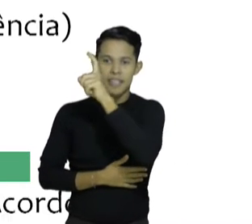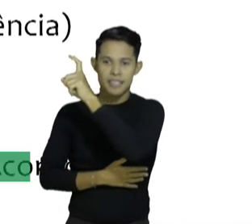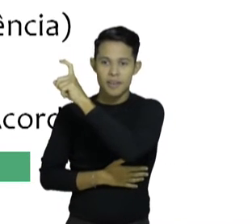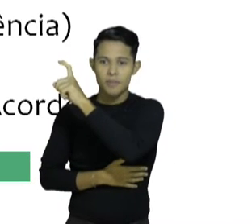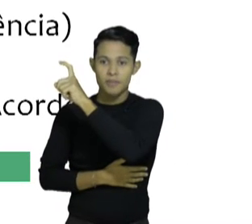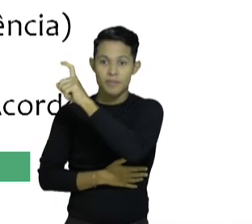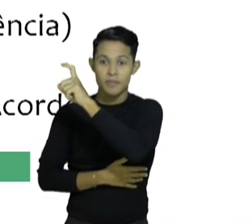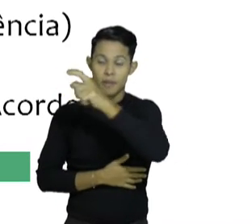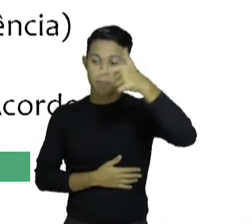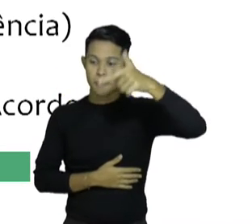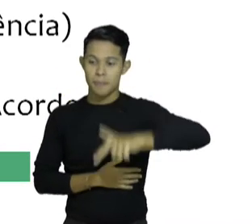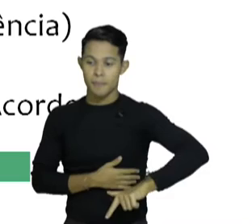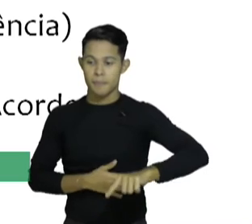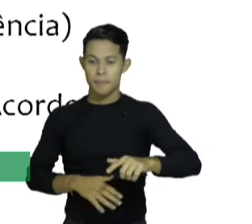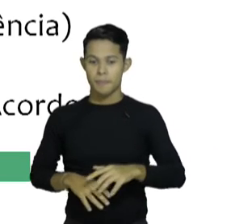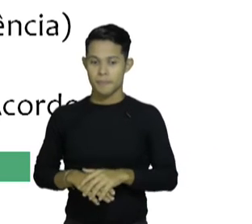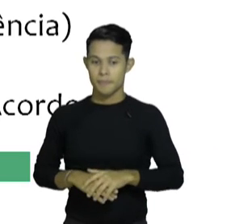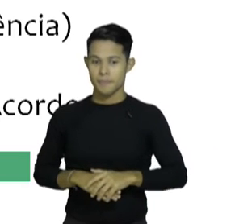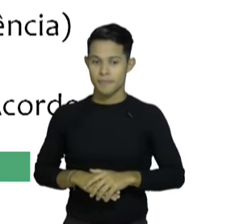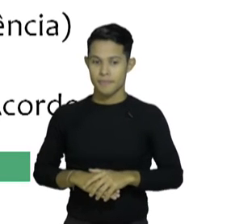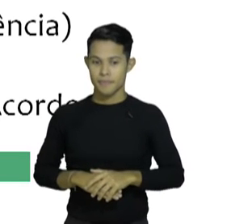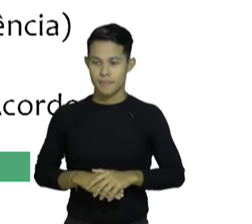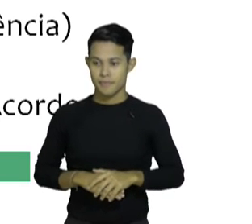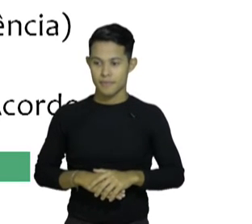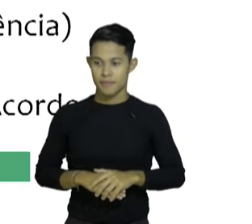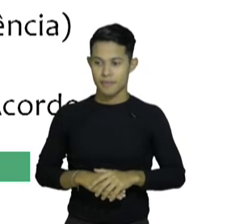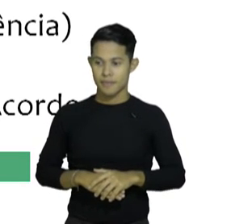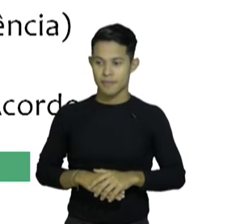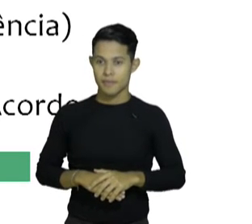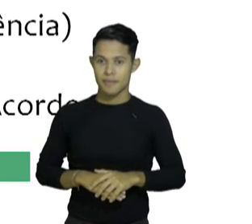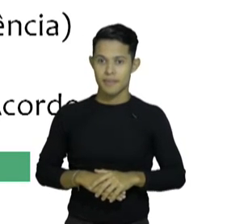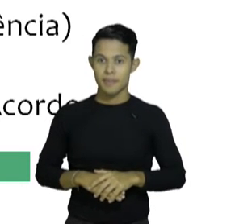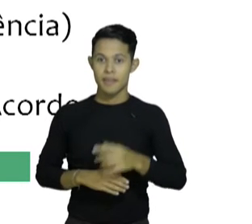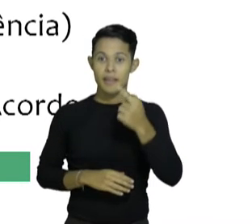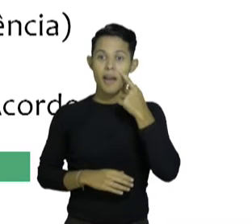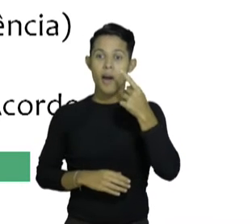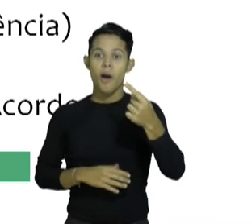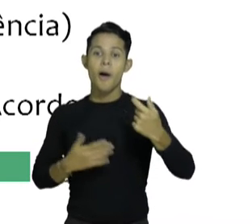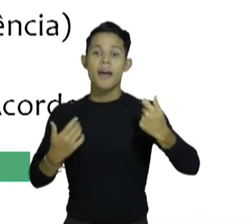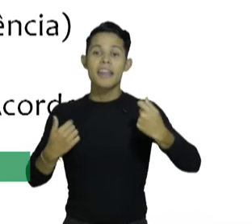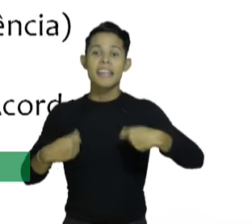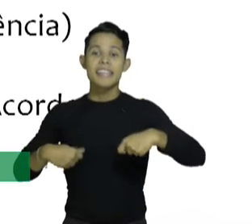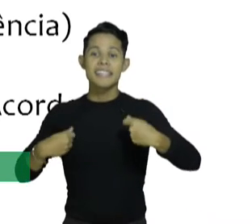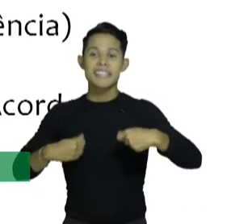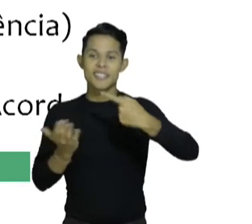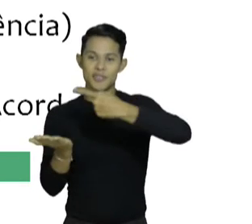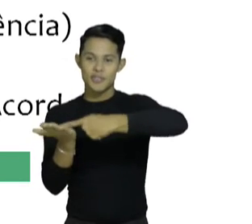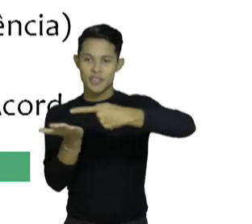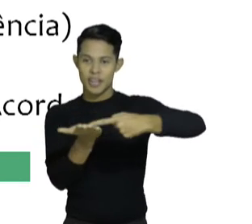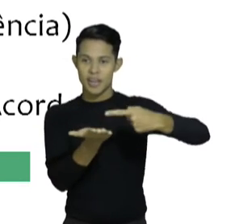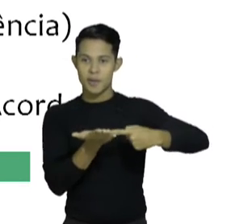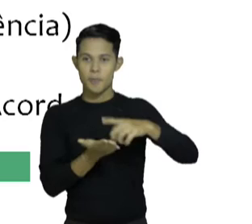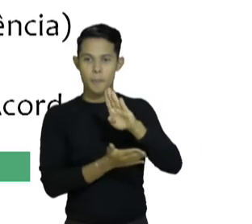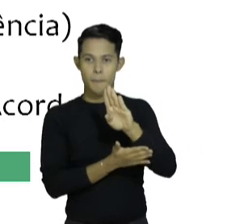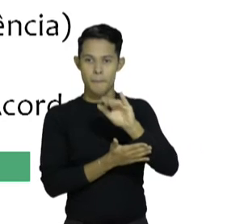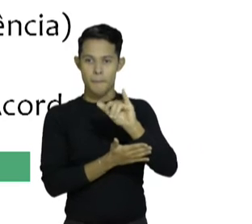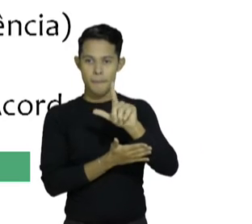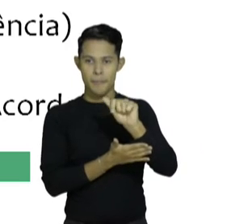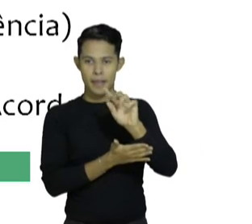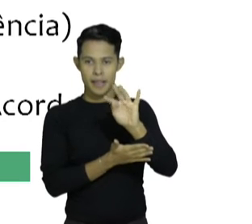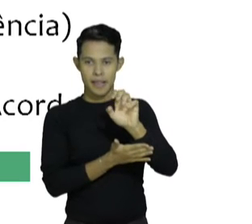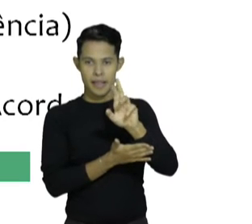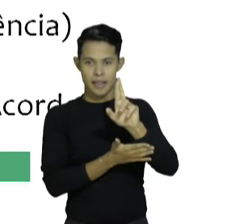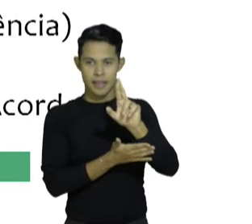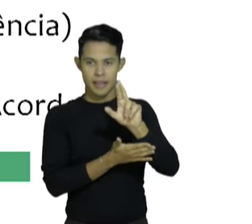lá aí ó necessidade de acordos bilaterais foi falado aqui adianta nós estamos